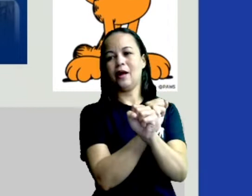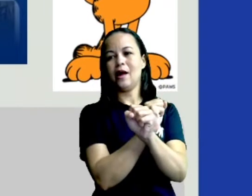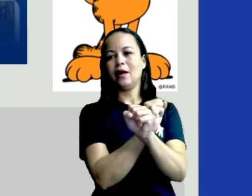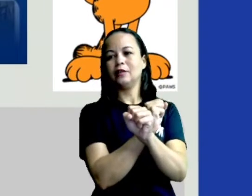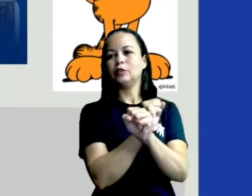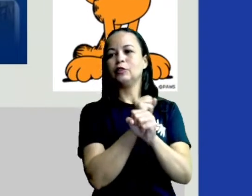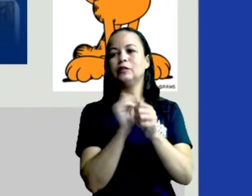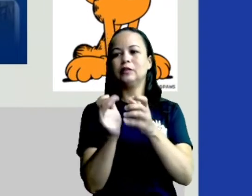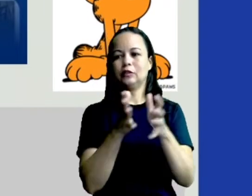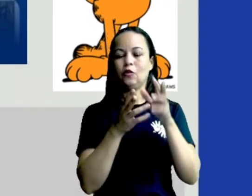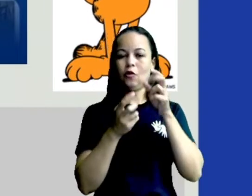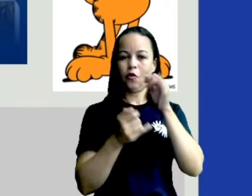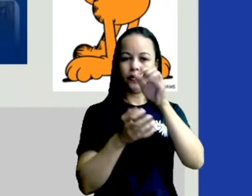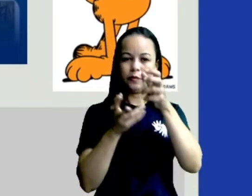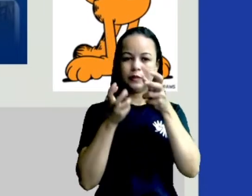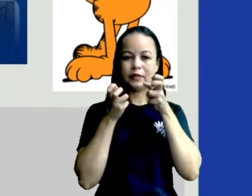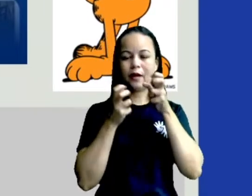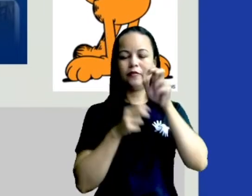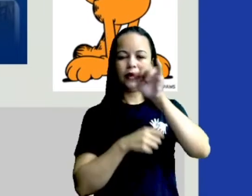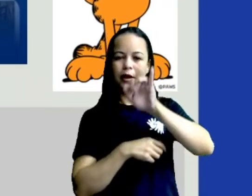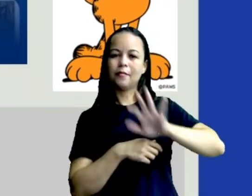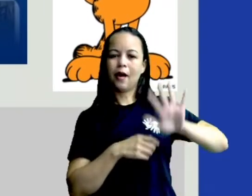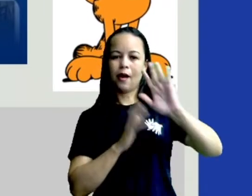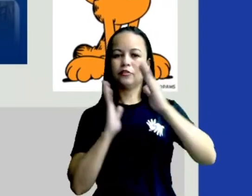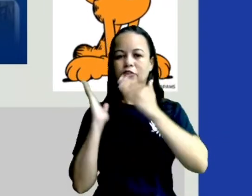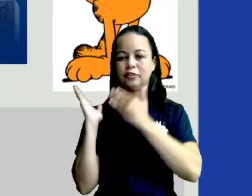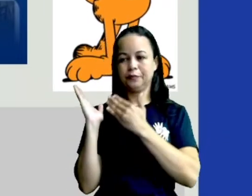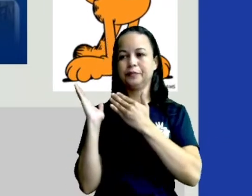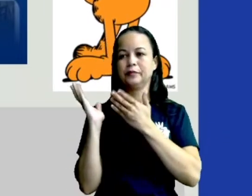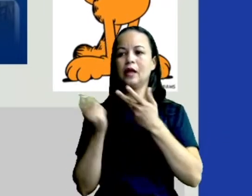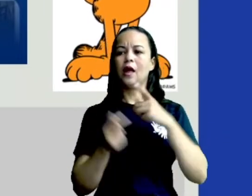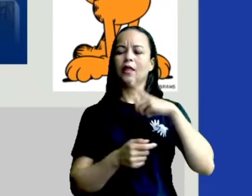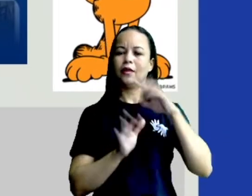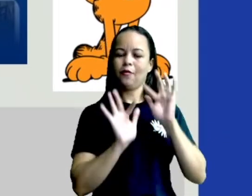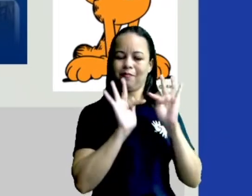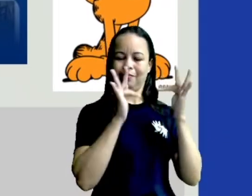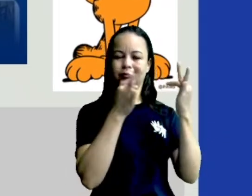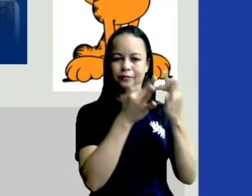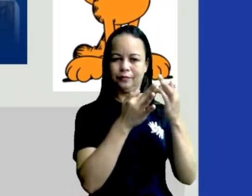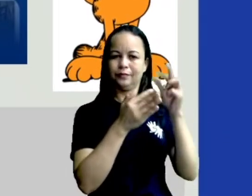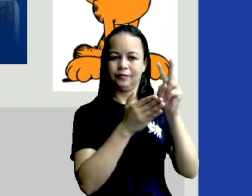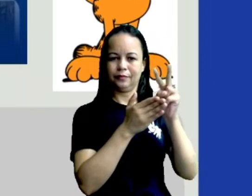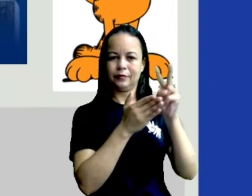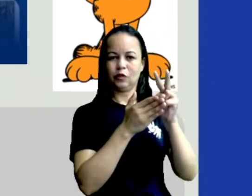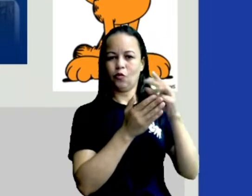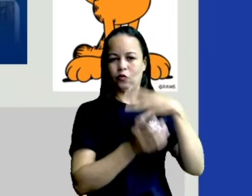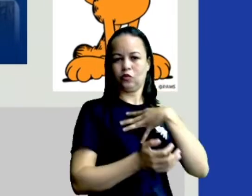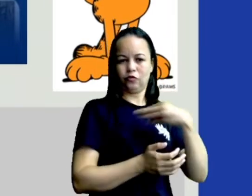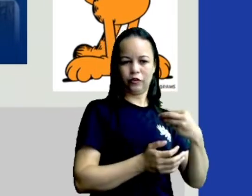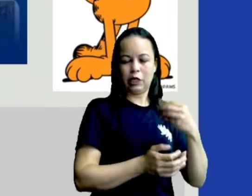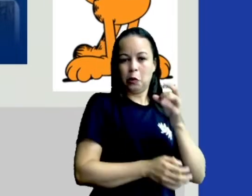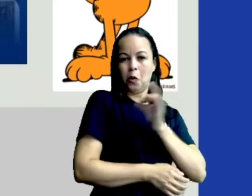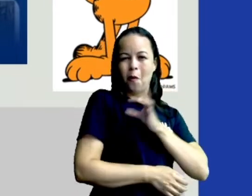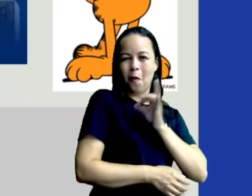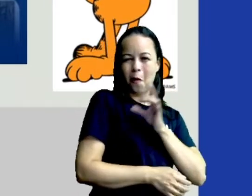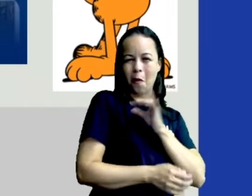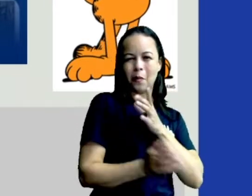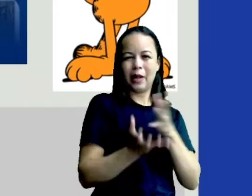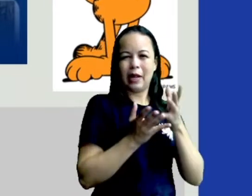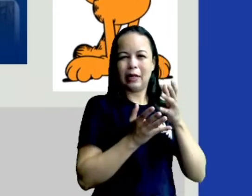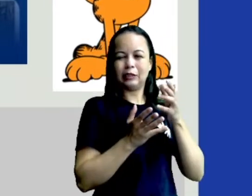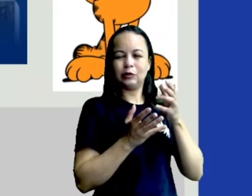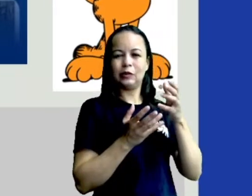imagem que vocês têm aí na telinha de vocês. Tinha uma família indígena, né? Os filhos com medo, né?